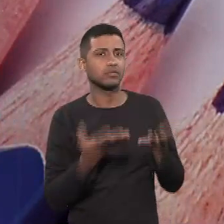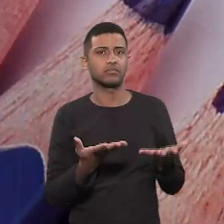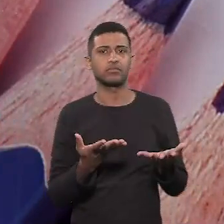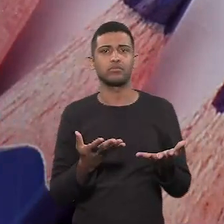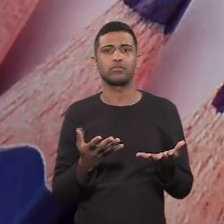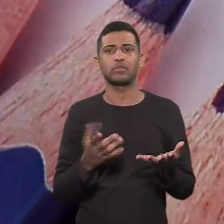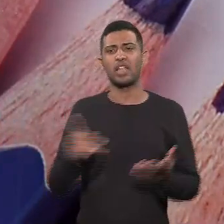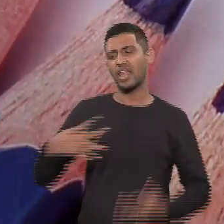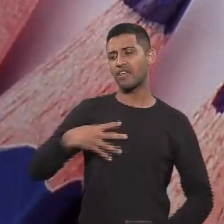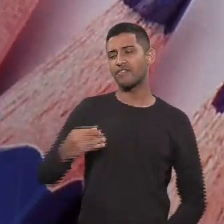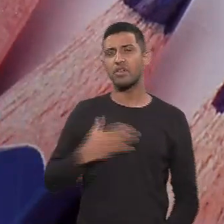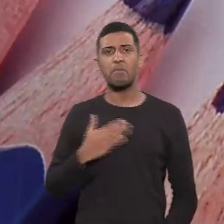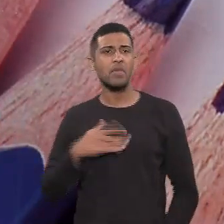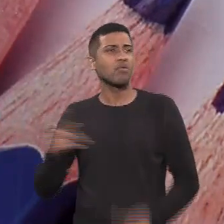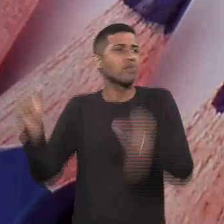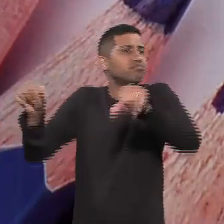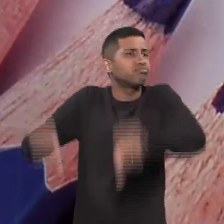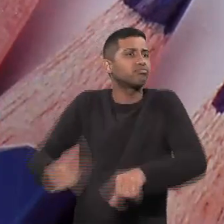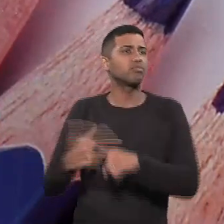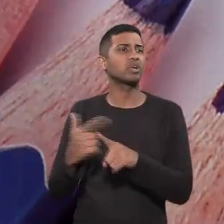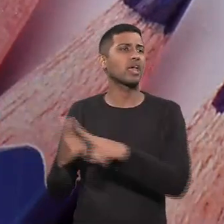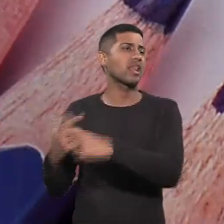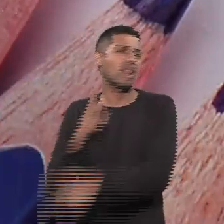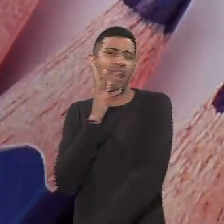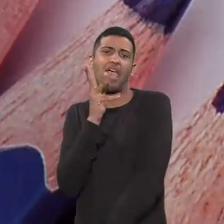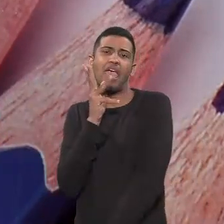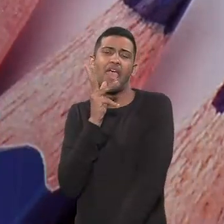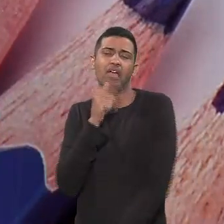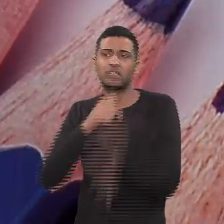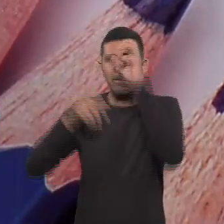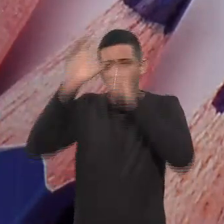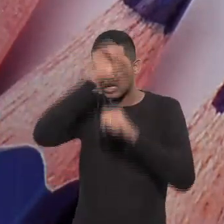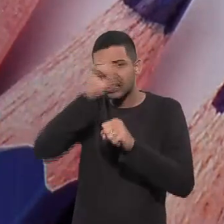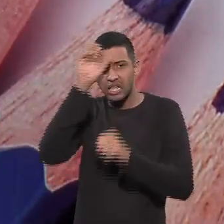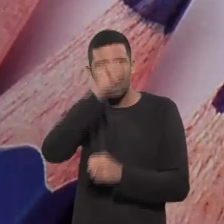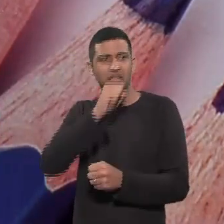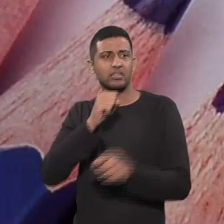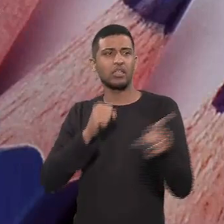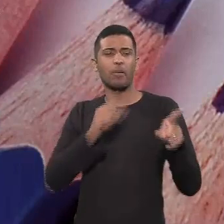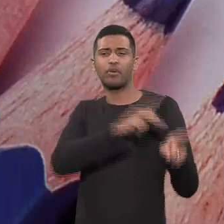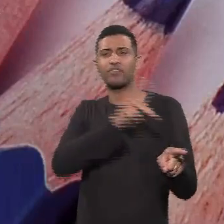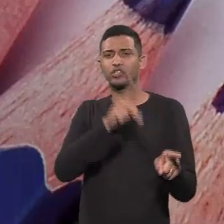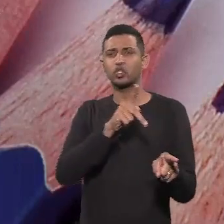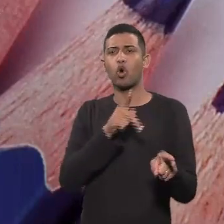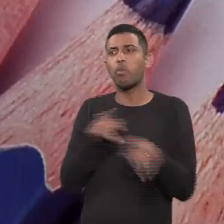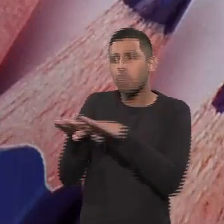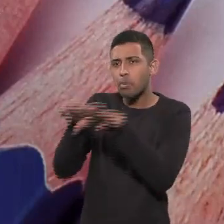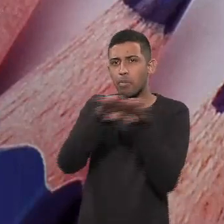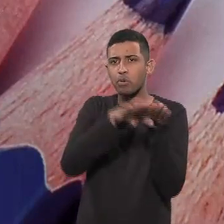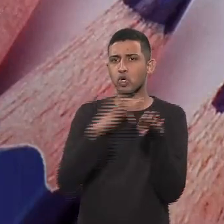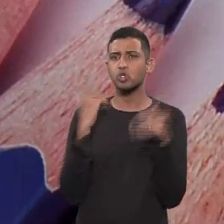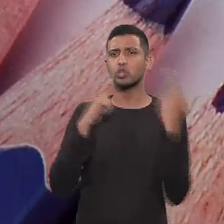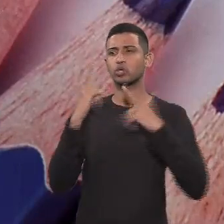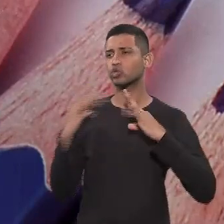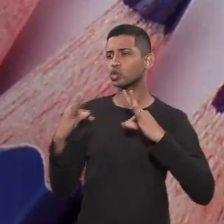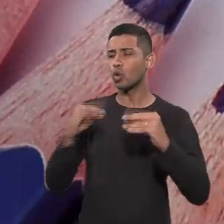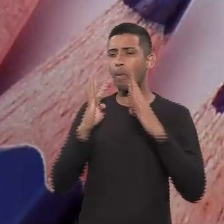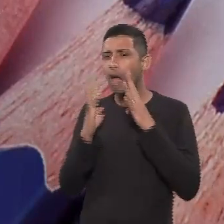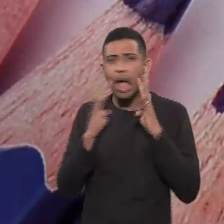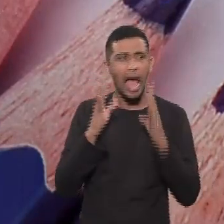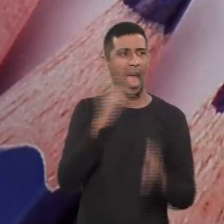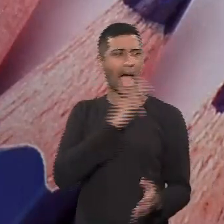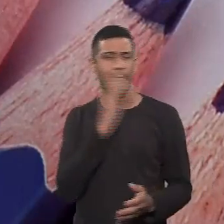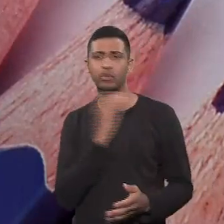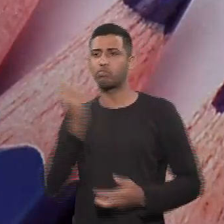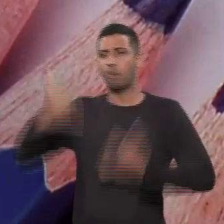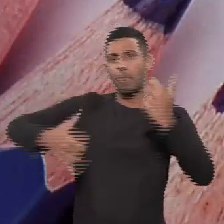meu filho vai sair prejudicado porque o outro aprende mais lentamente, então o conteúdo ele não vai ser dado naquela celeridade,